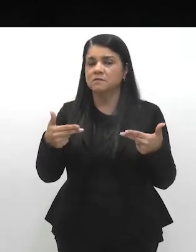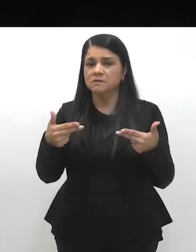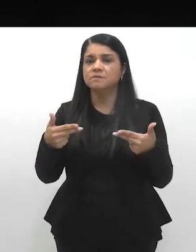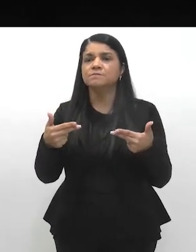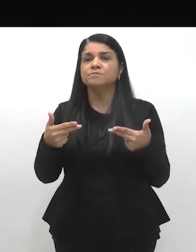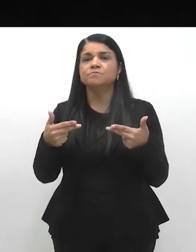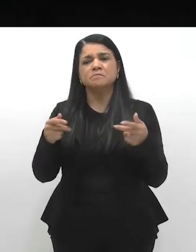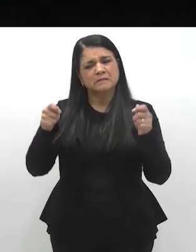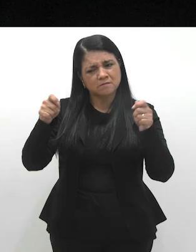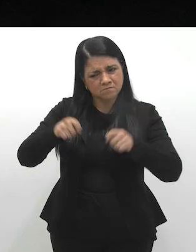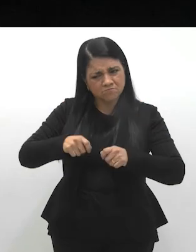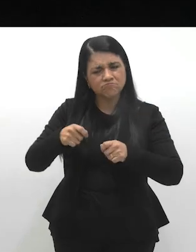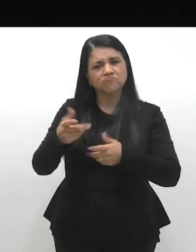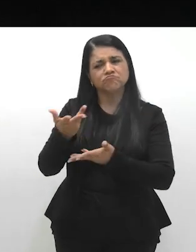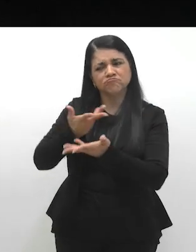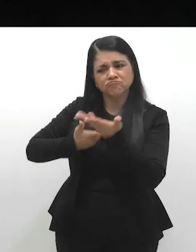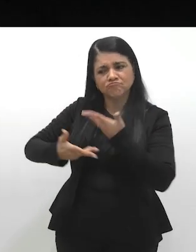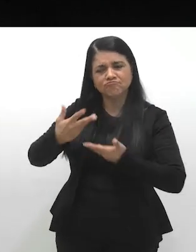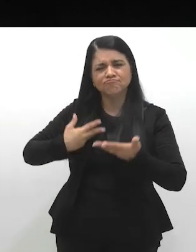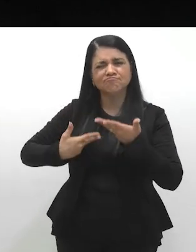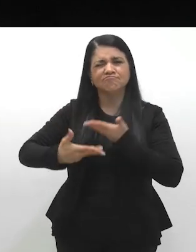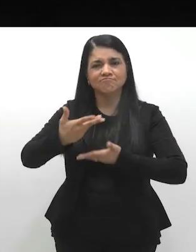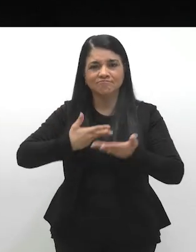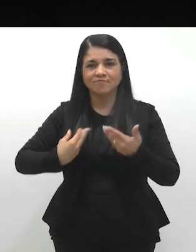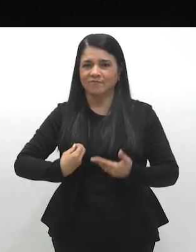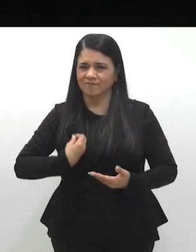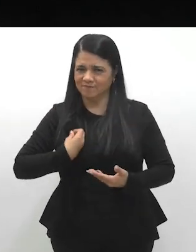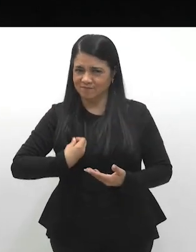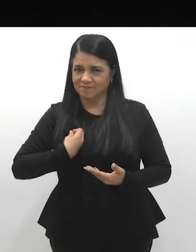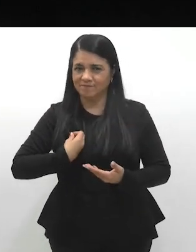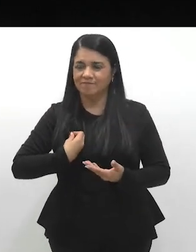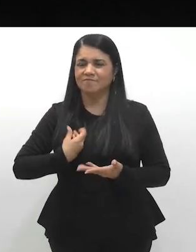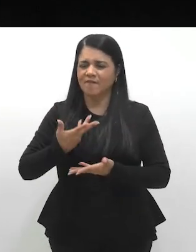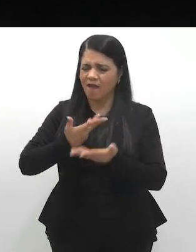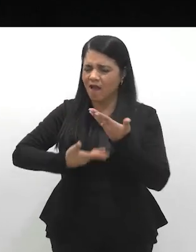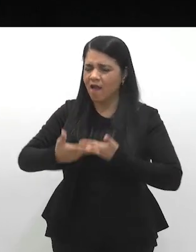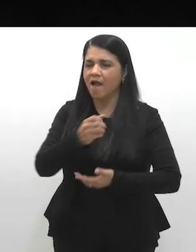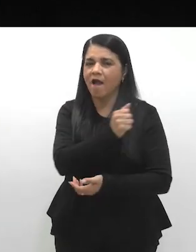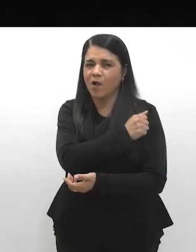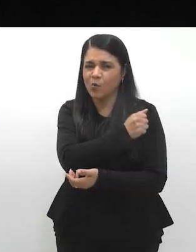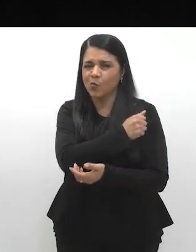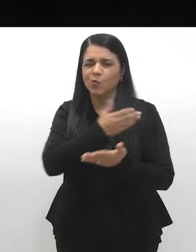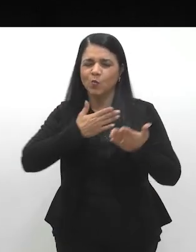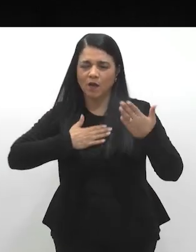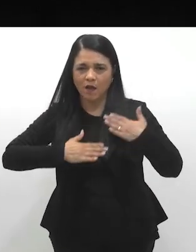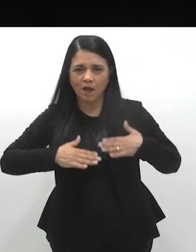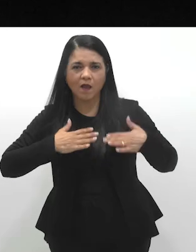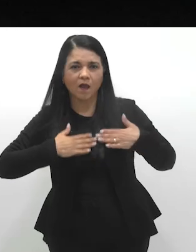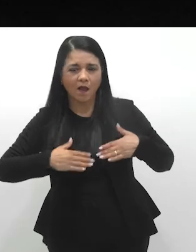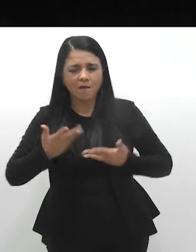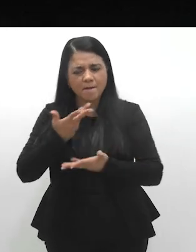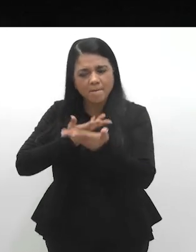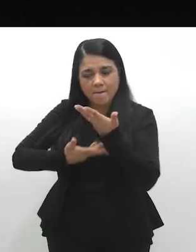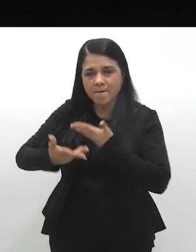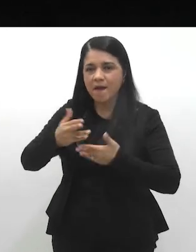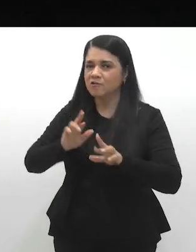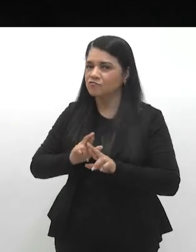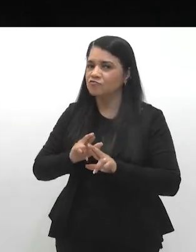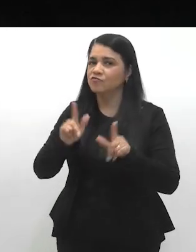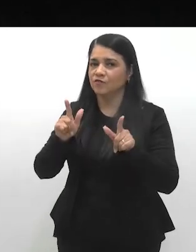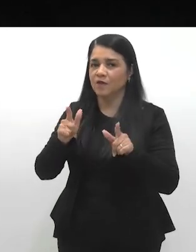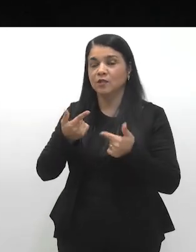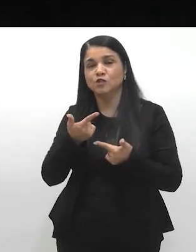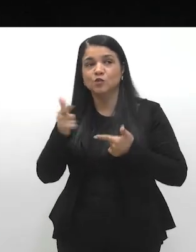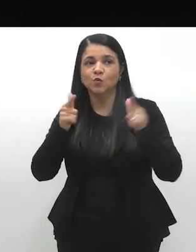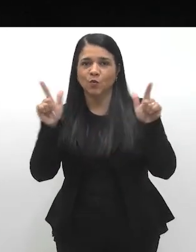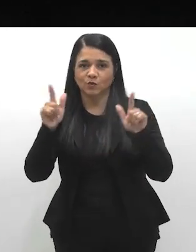claro, uma convivência dos nossos alunos com uma harmonia maior, com uma tranquilidade maior,